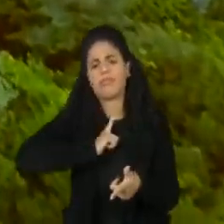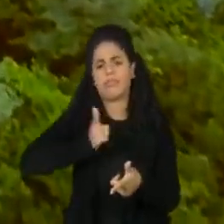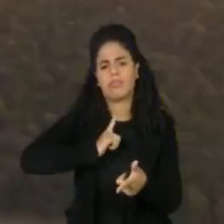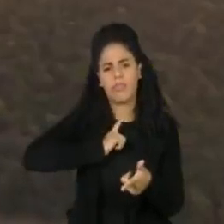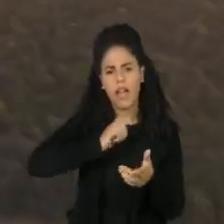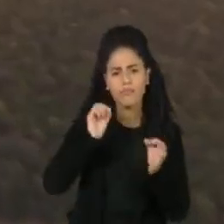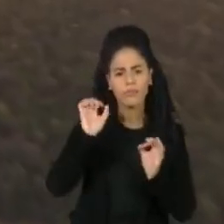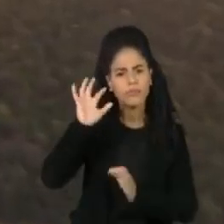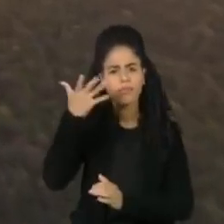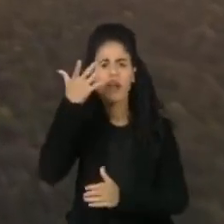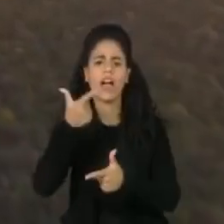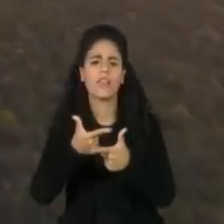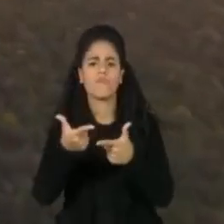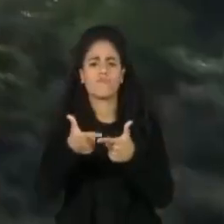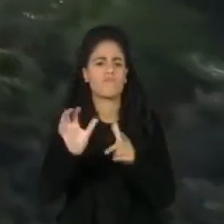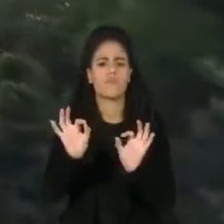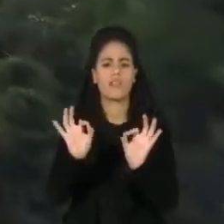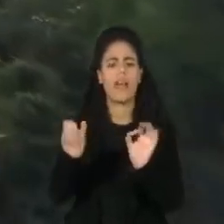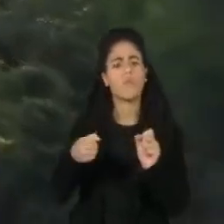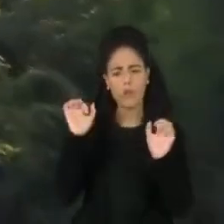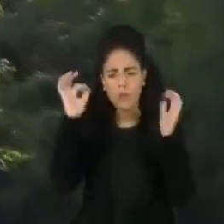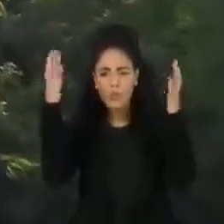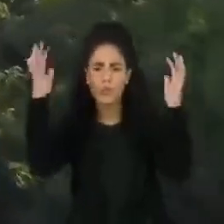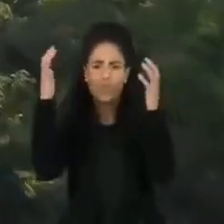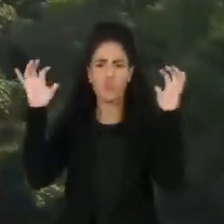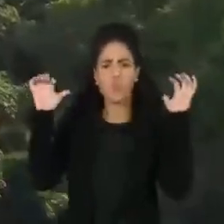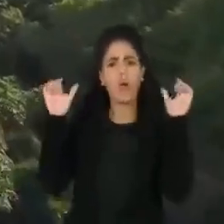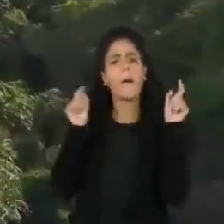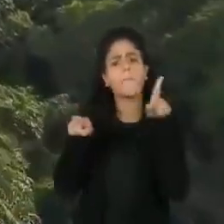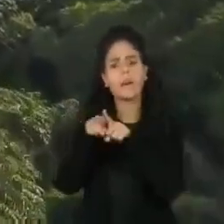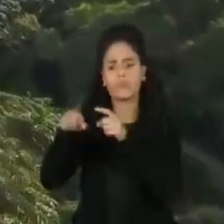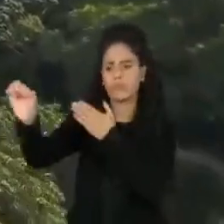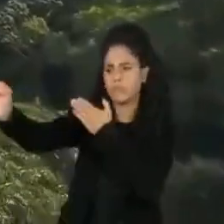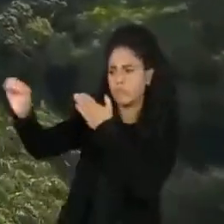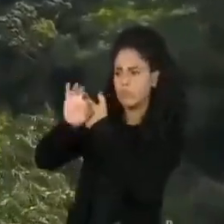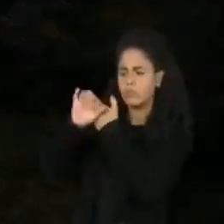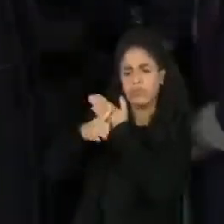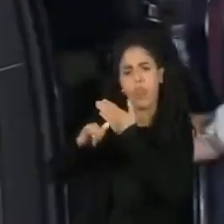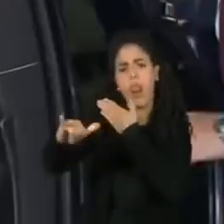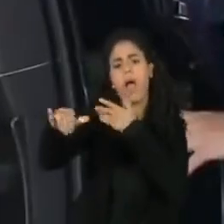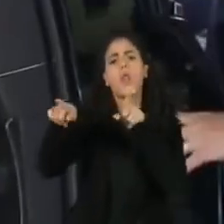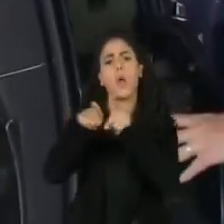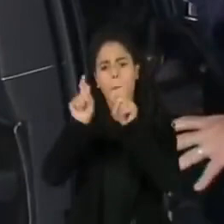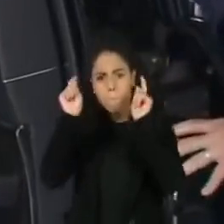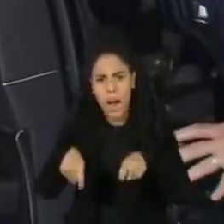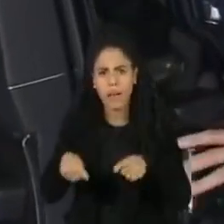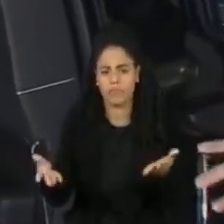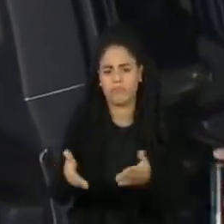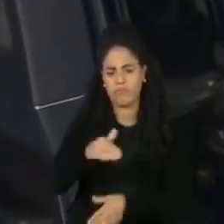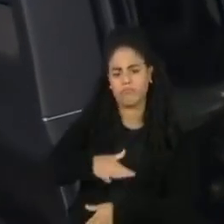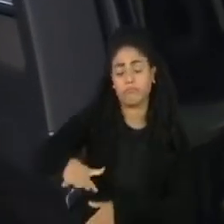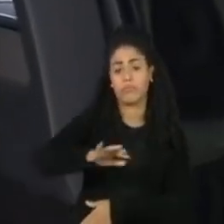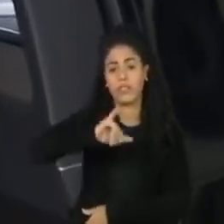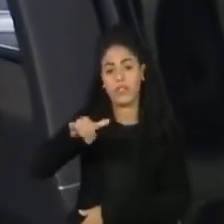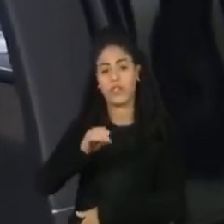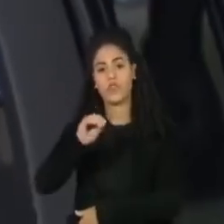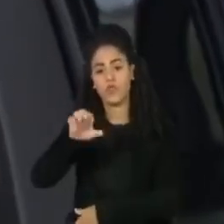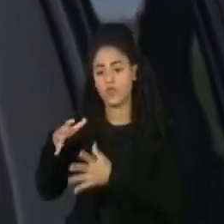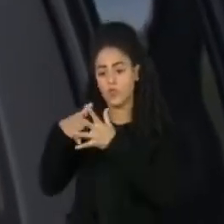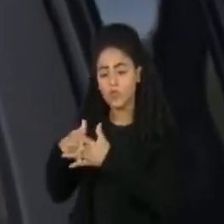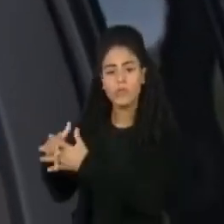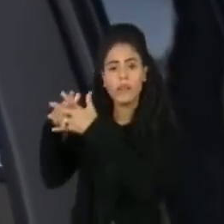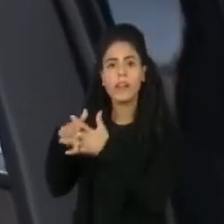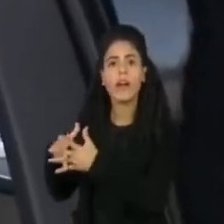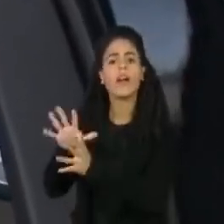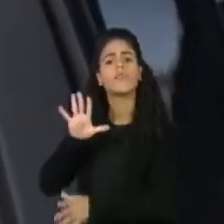o desenvolvimento de energias renováveis e solo fértil para nos tornarmos um celeiro mundial. O presidente americano Joe Biden não só não